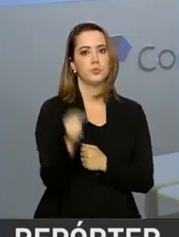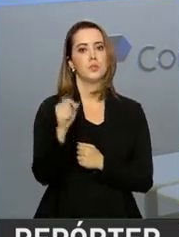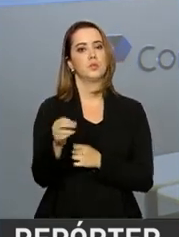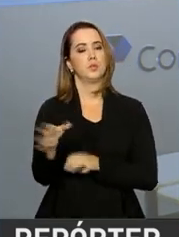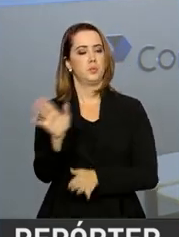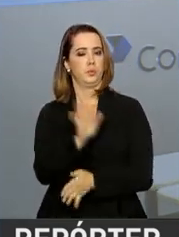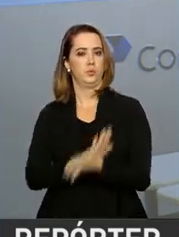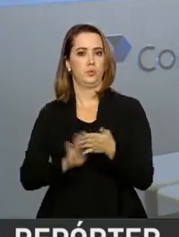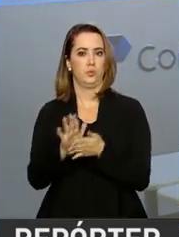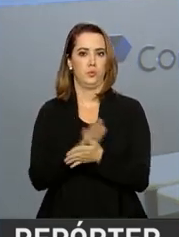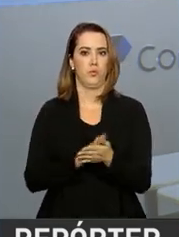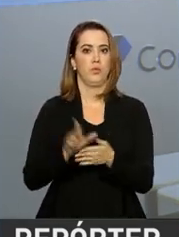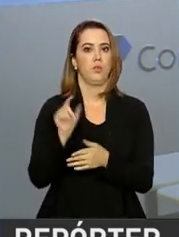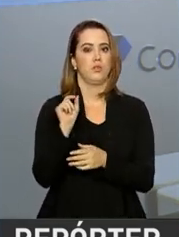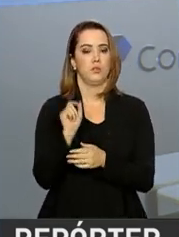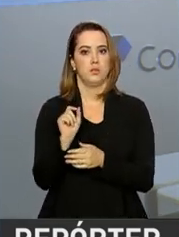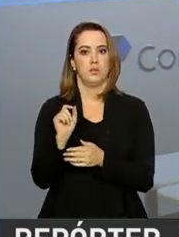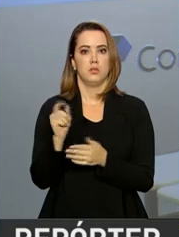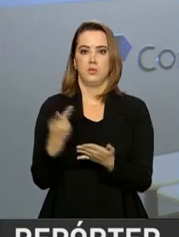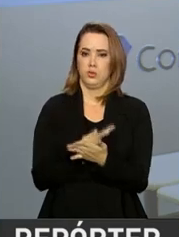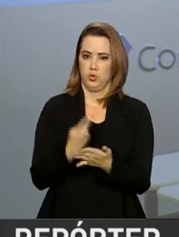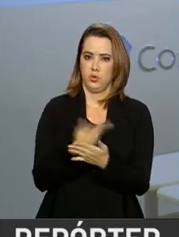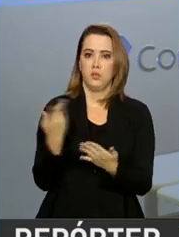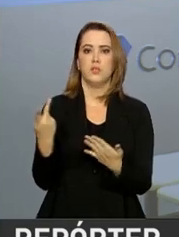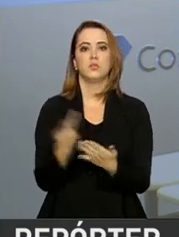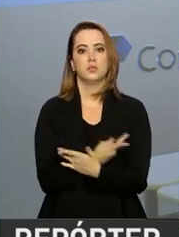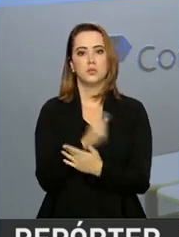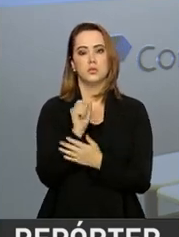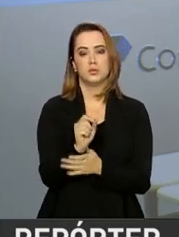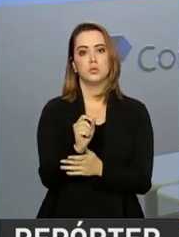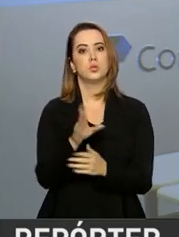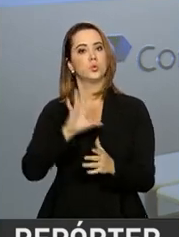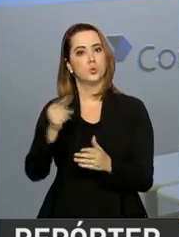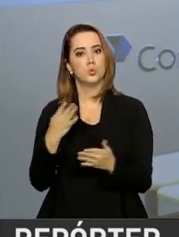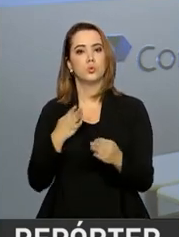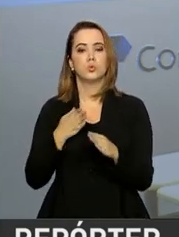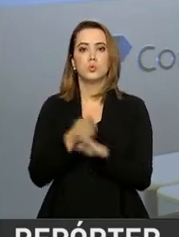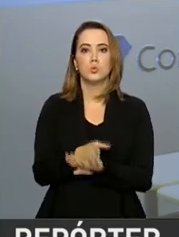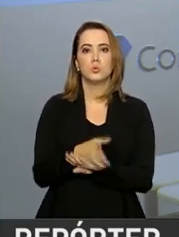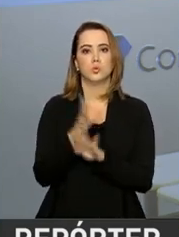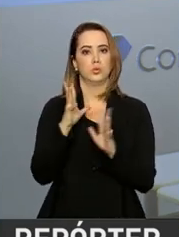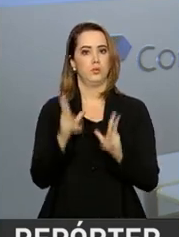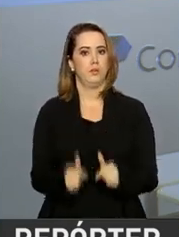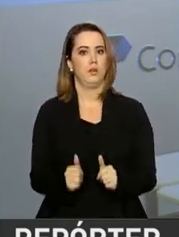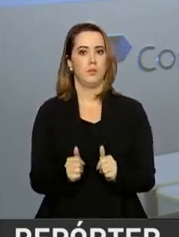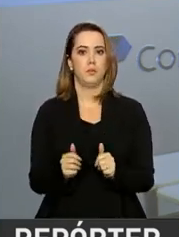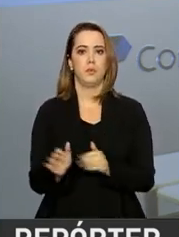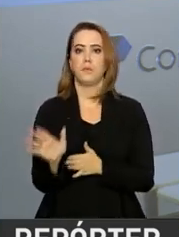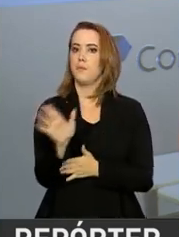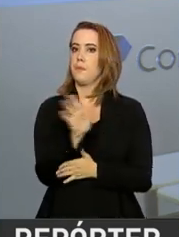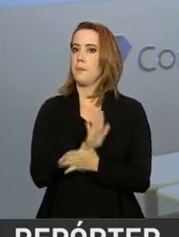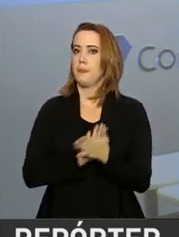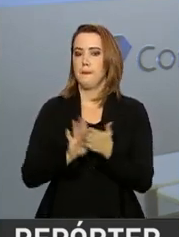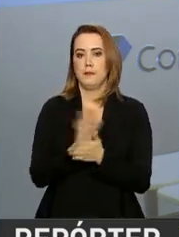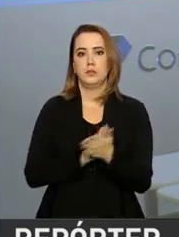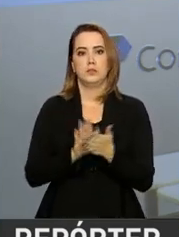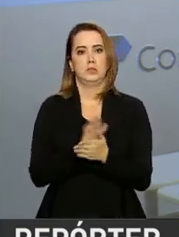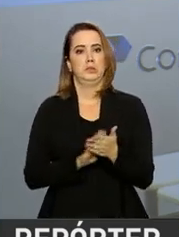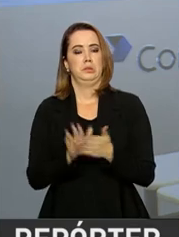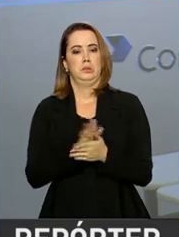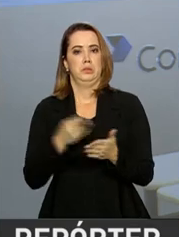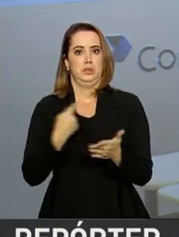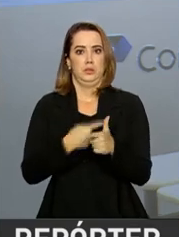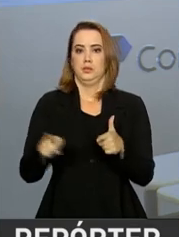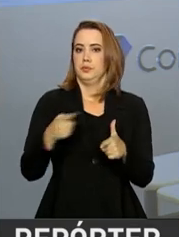objetos entrem em cada uma em cada um desses espaços é de maneira limpa para que não haja nenhum atentado